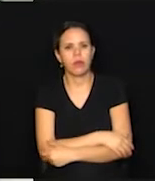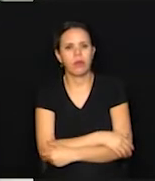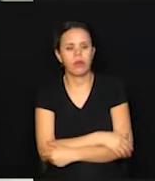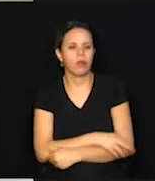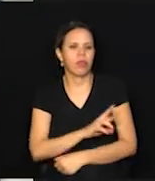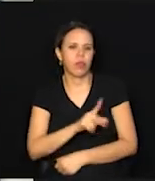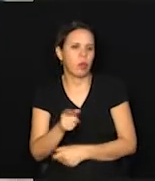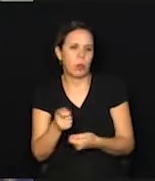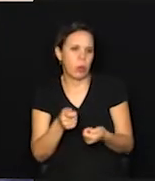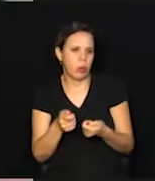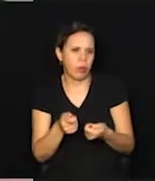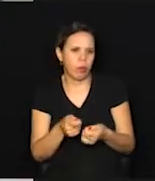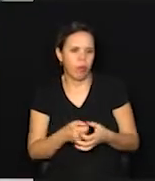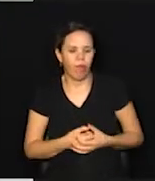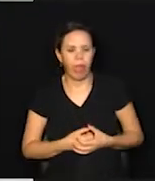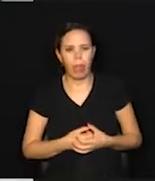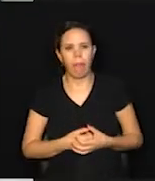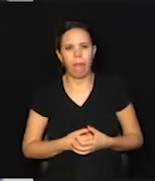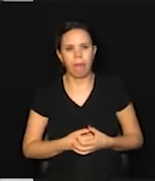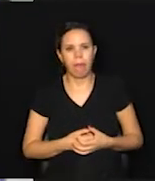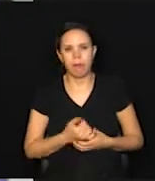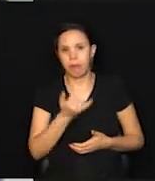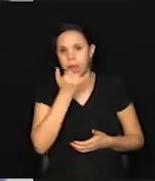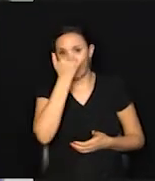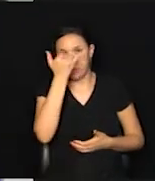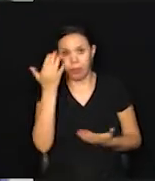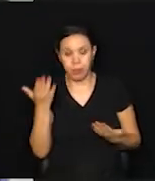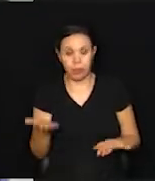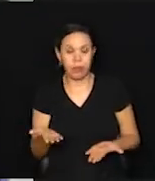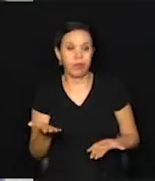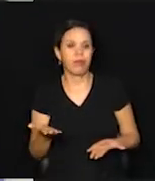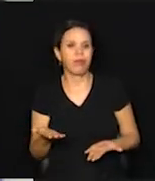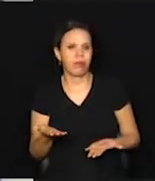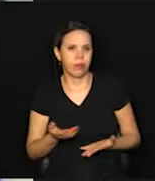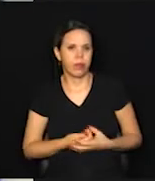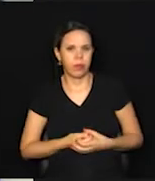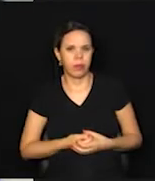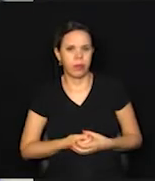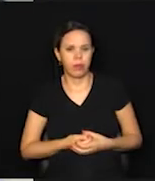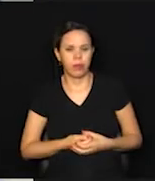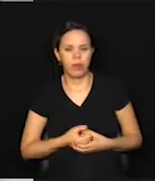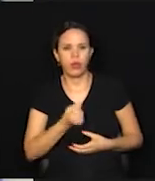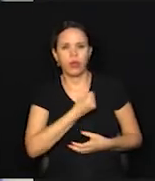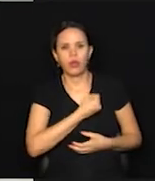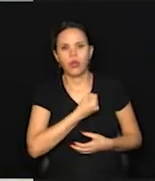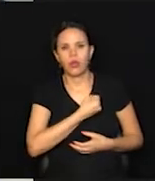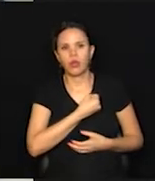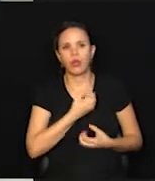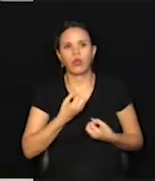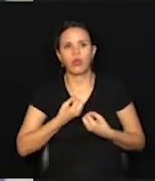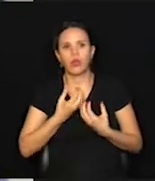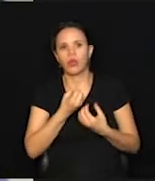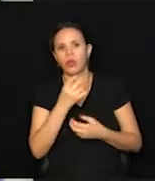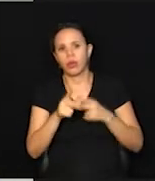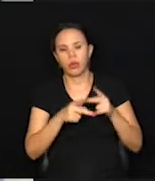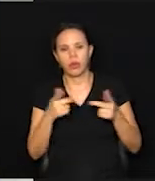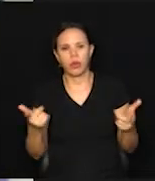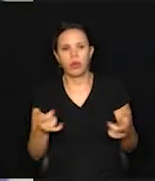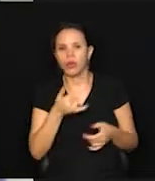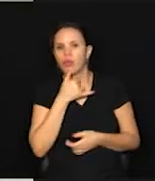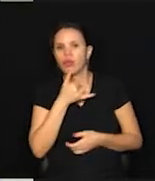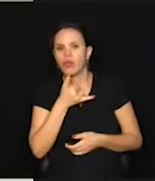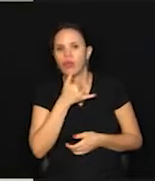não controlada, uma letalidade de números muito expressivos da população, como infelizmente